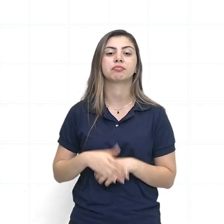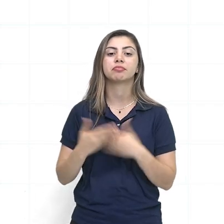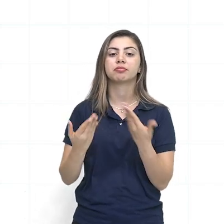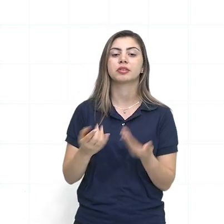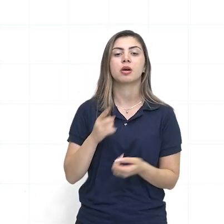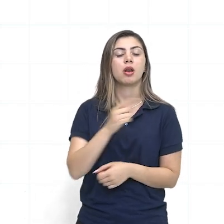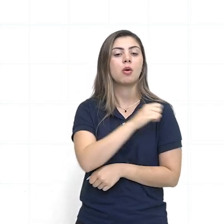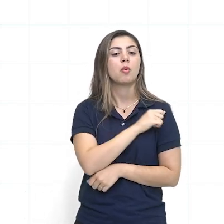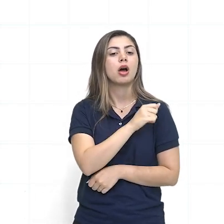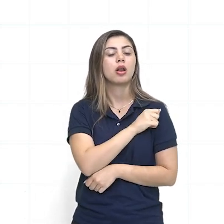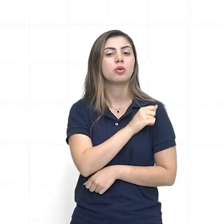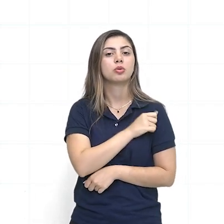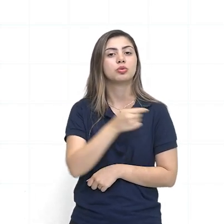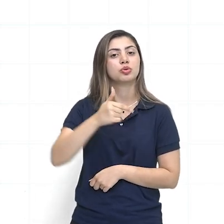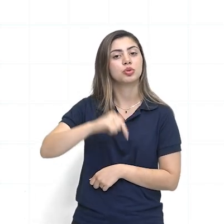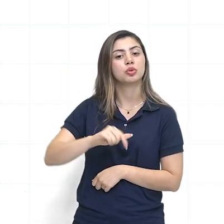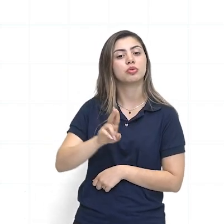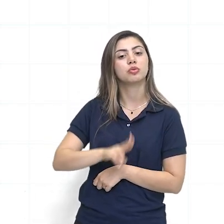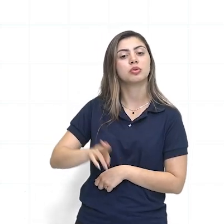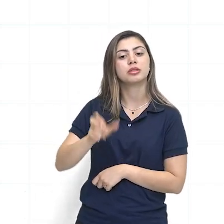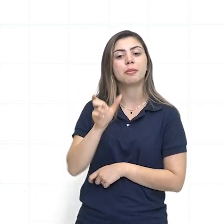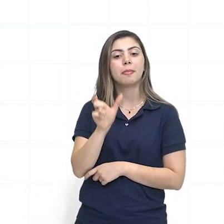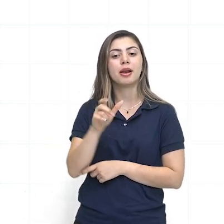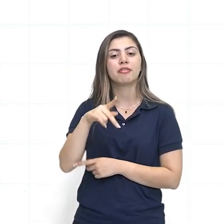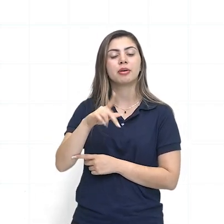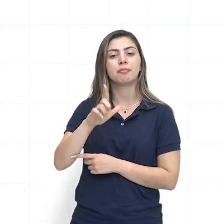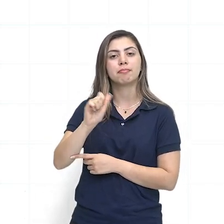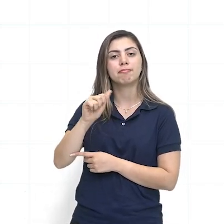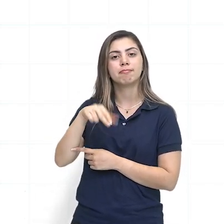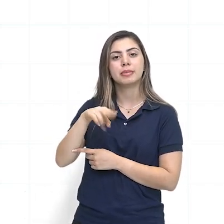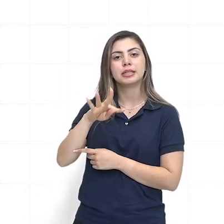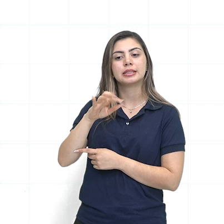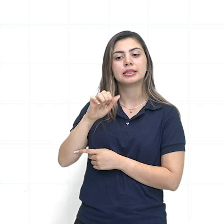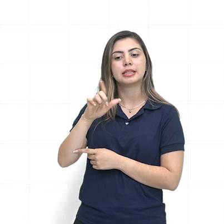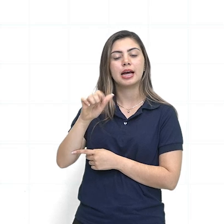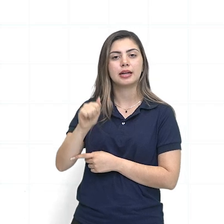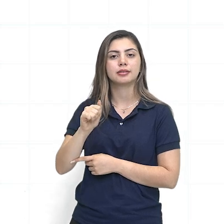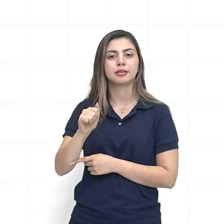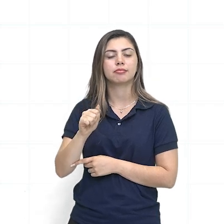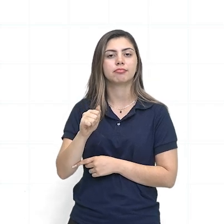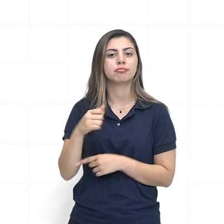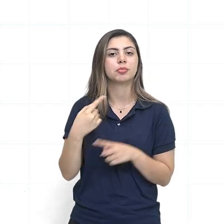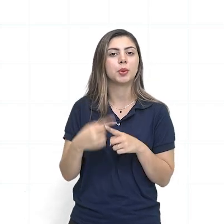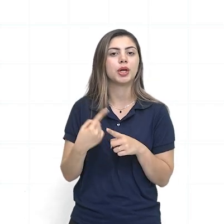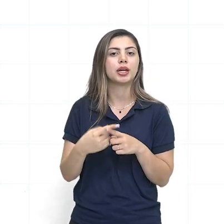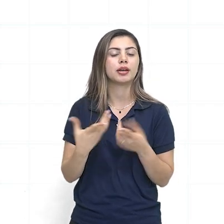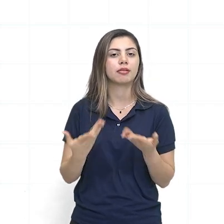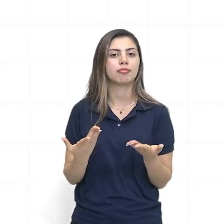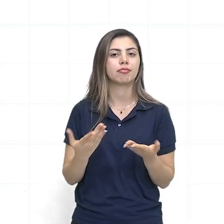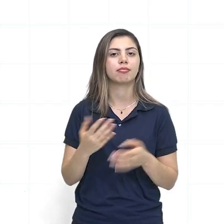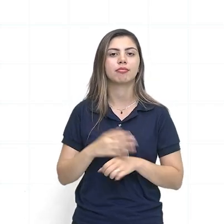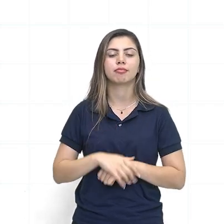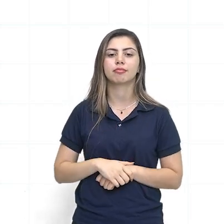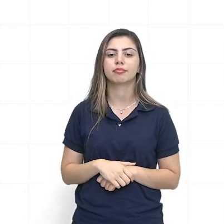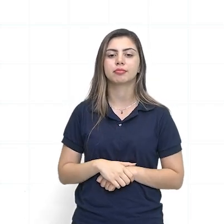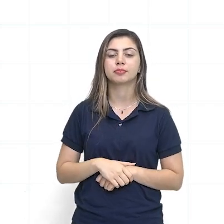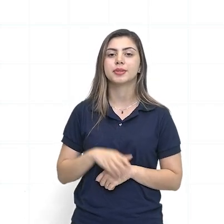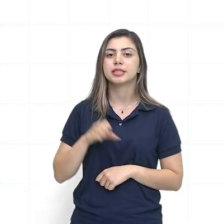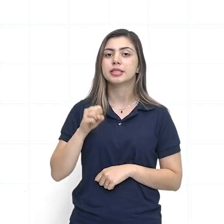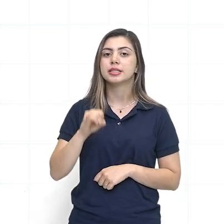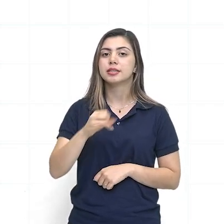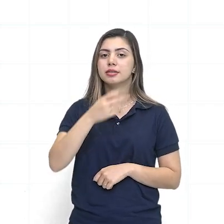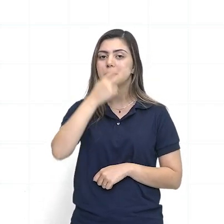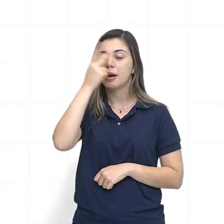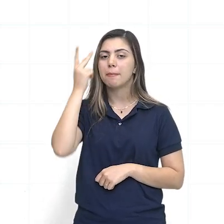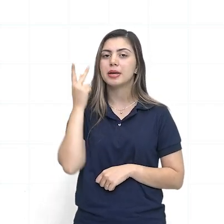aluno, novamente, utiliza a palavra plantada, né? Porque se uma